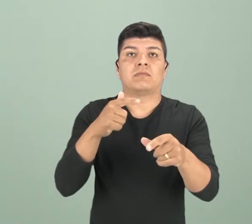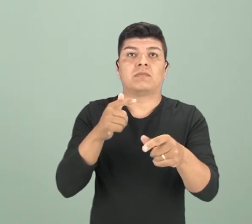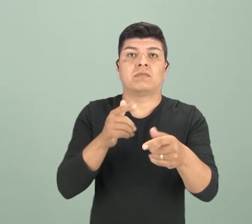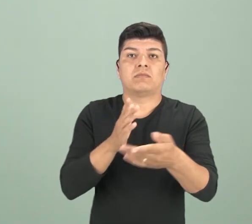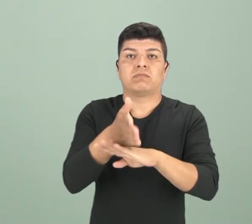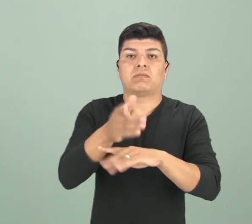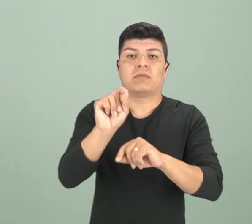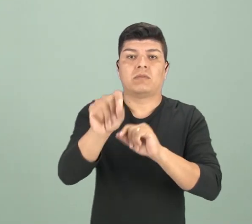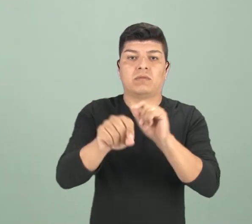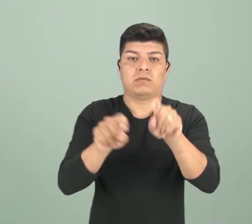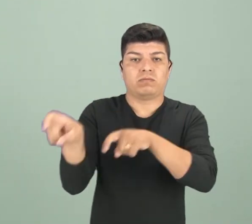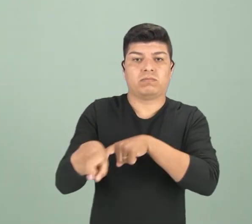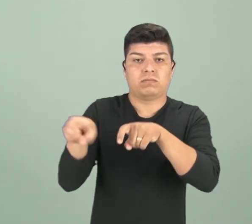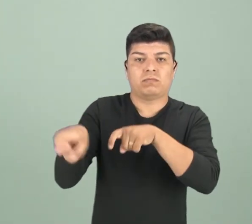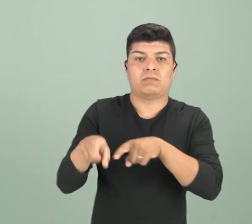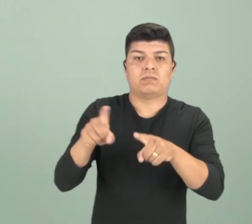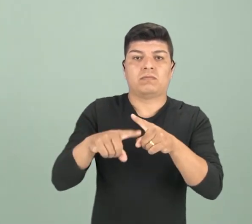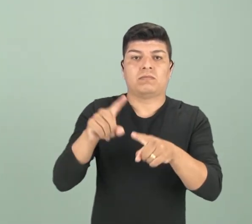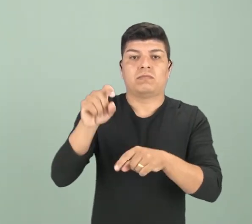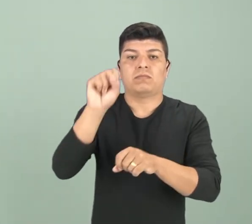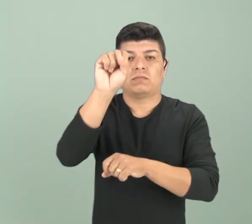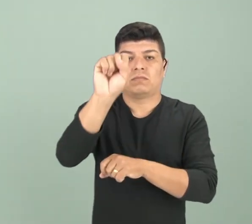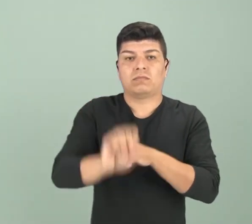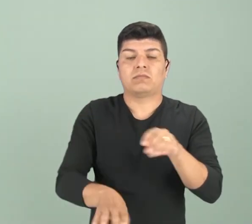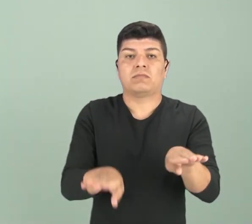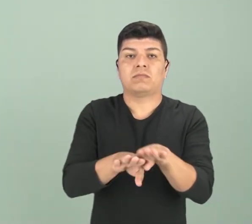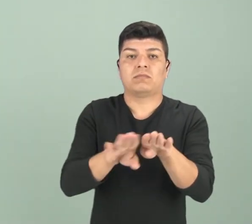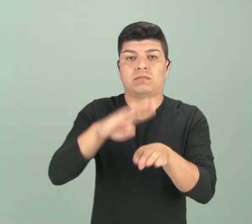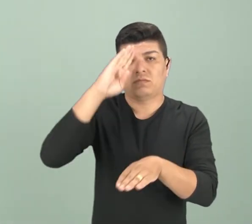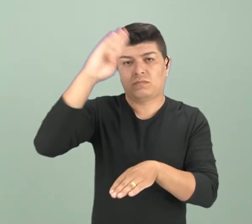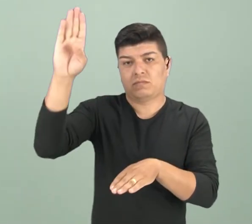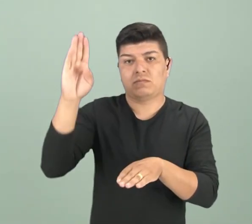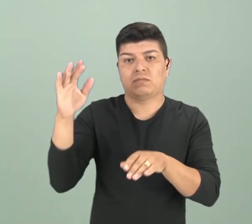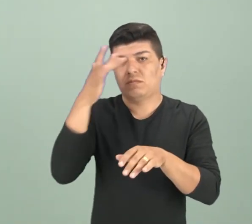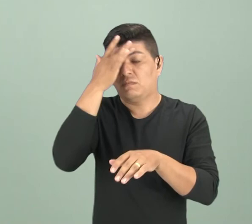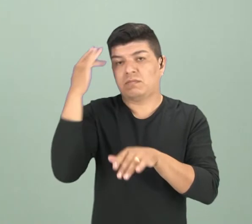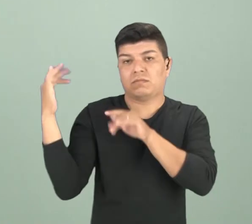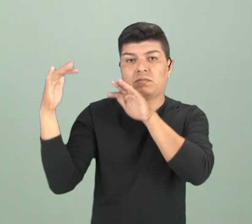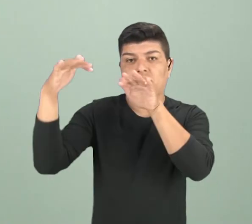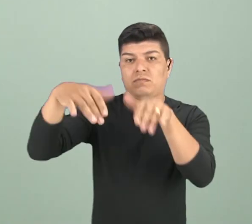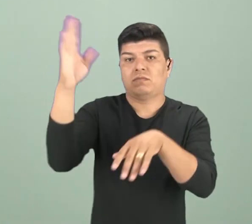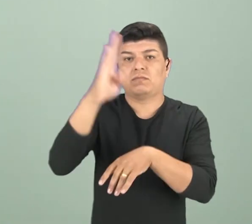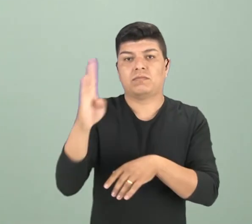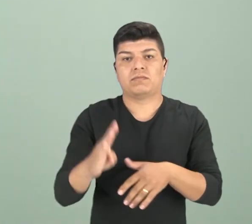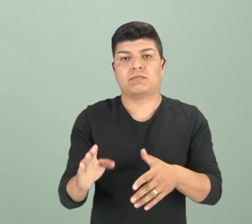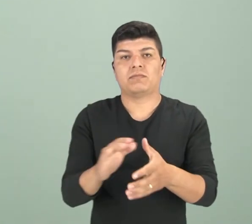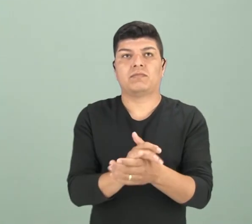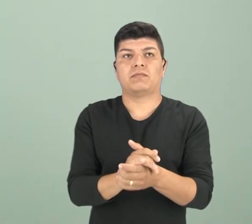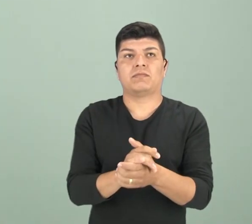da fronteira agrícola. A região Centro-Oeste tem sido o principal destino da maioria dos